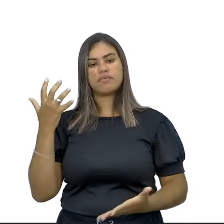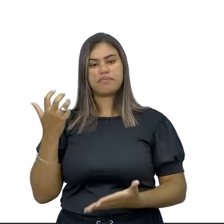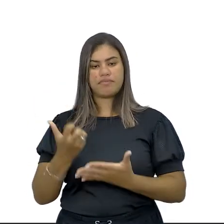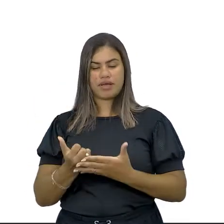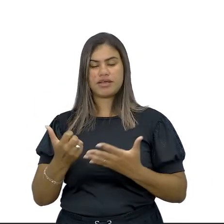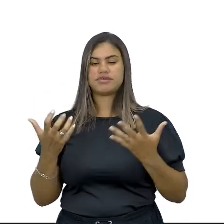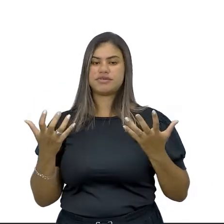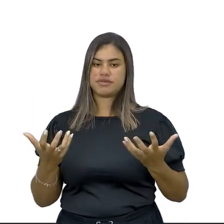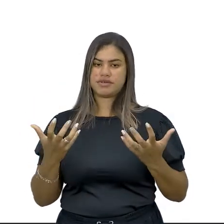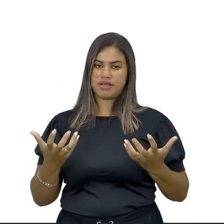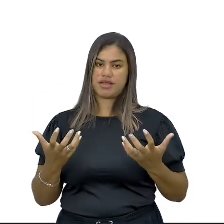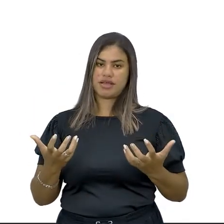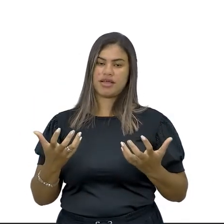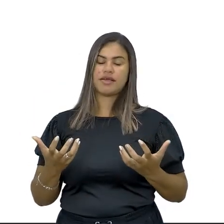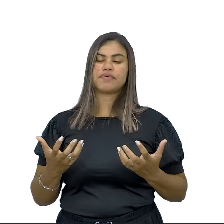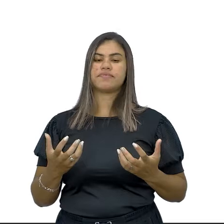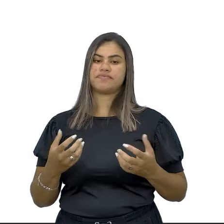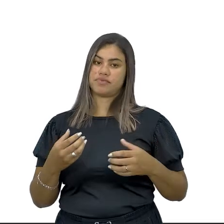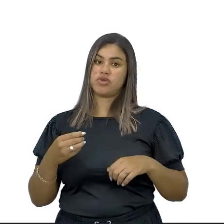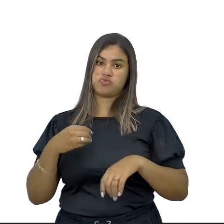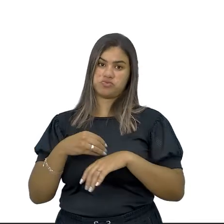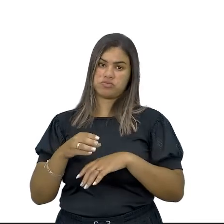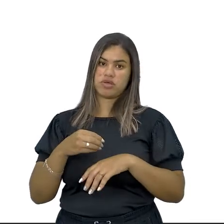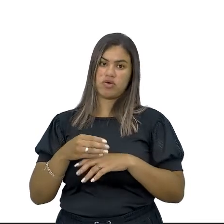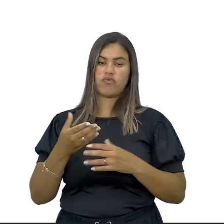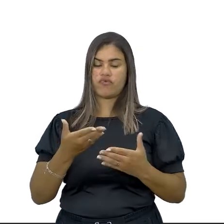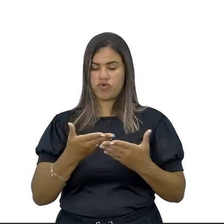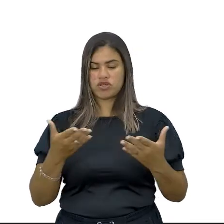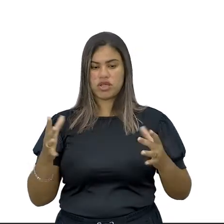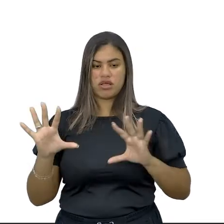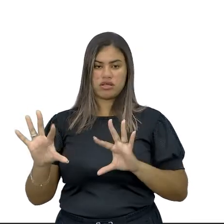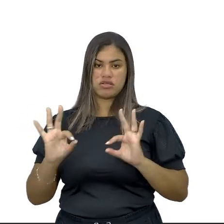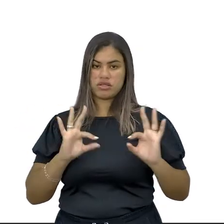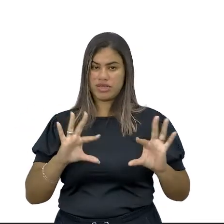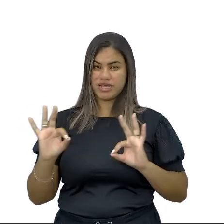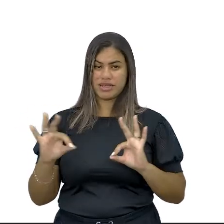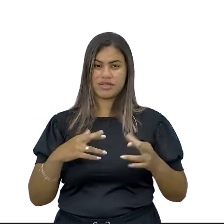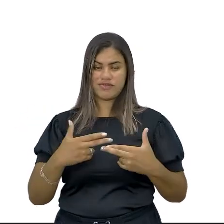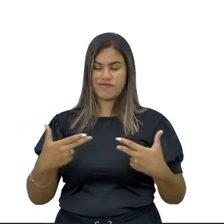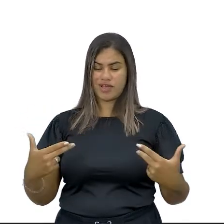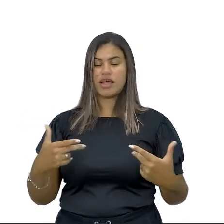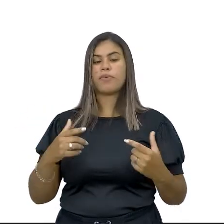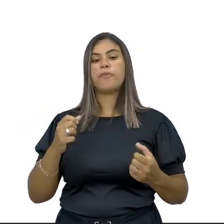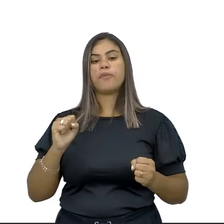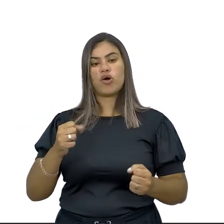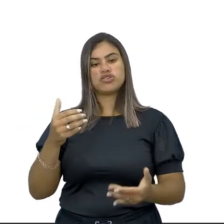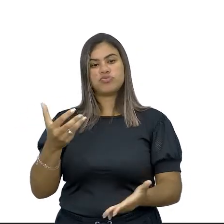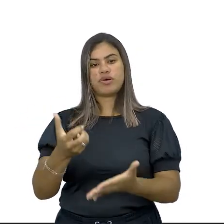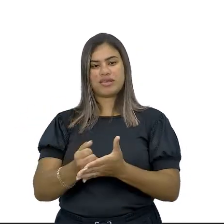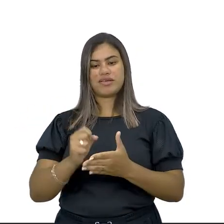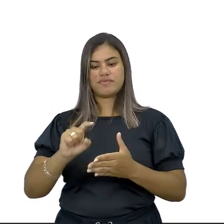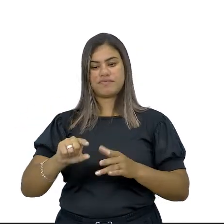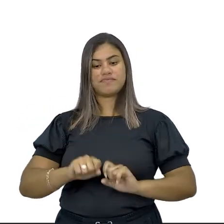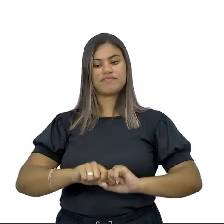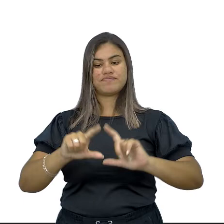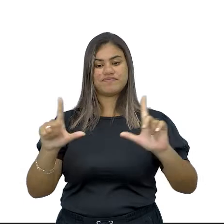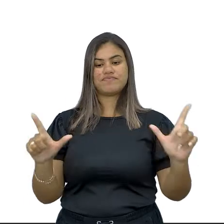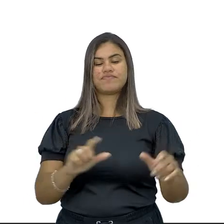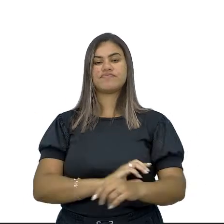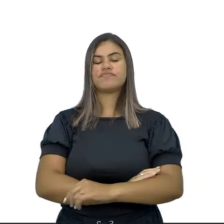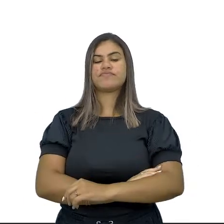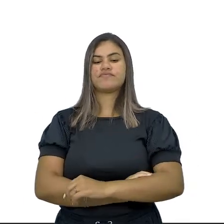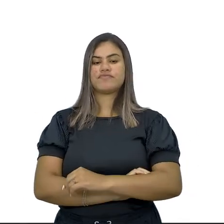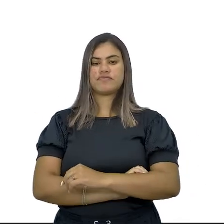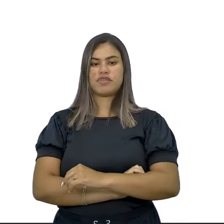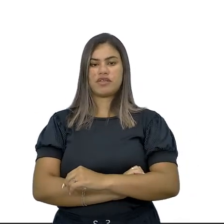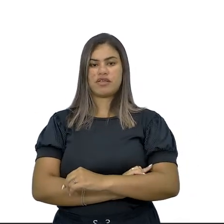dessa pauta, né, o que eu recomendo, porque ela está repleta de links e materiais para vocês poderem utilizar nas aulas,